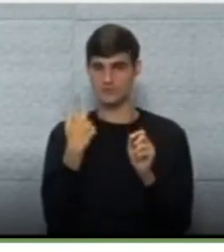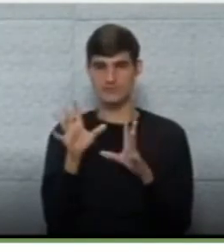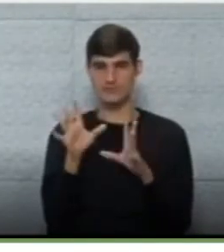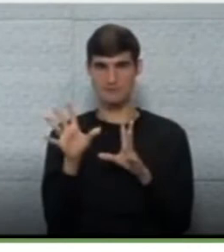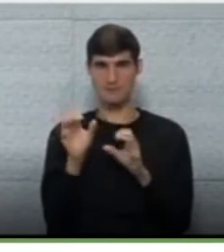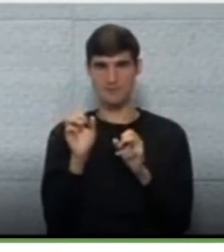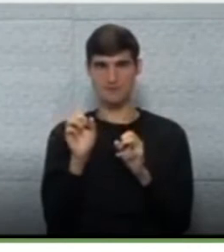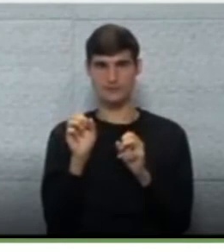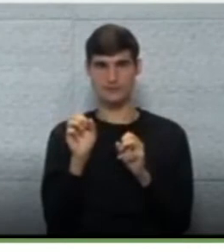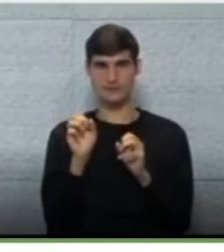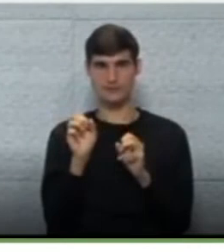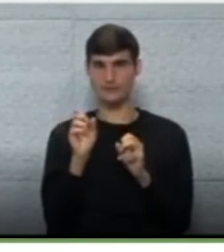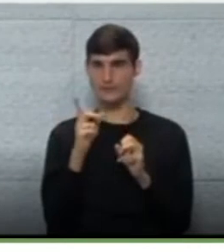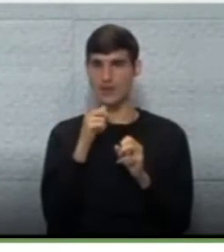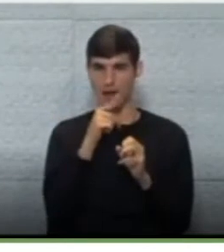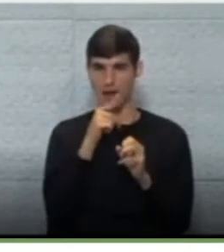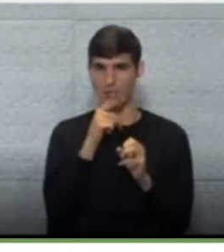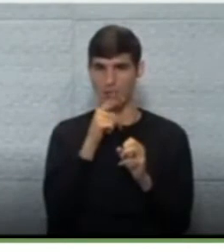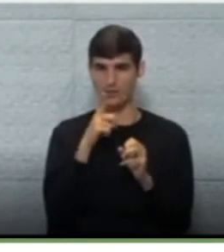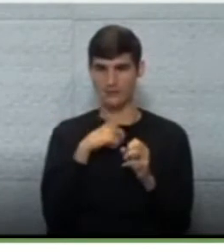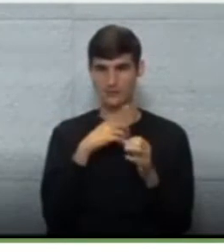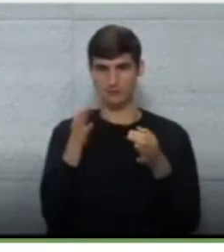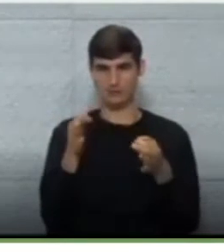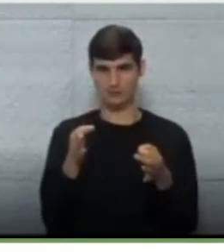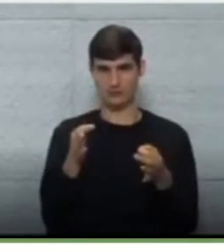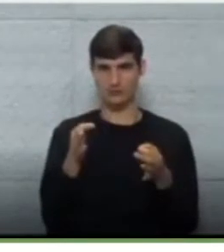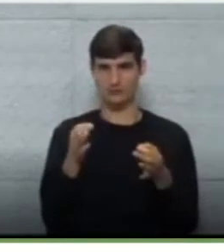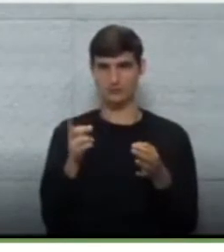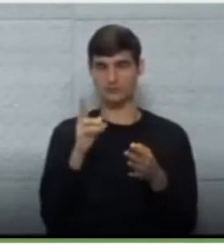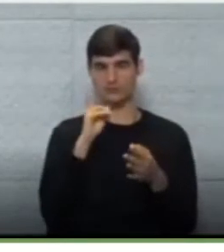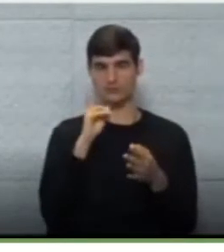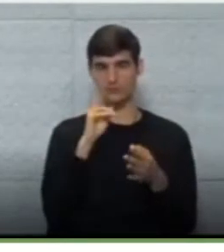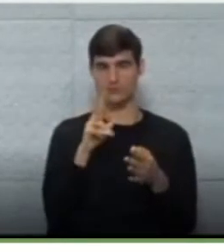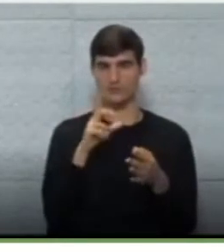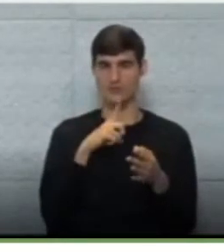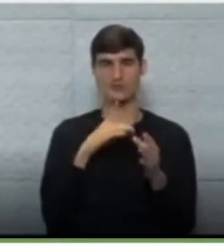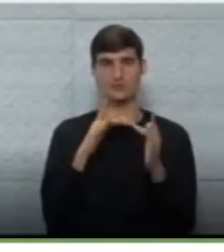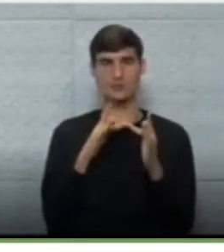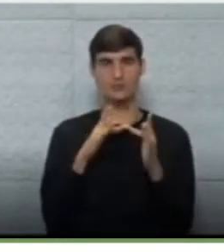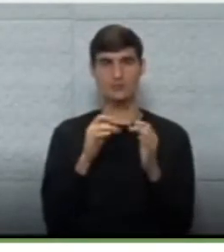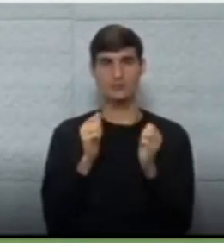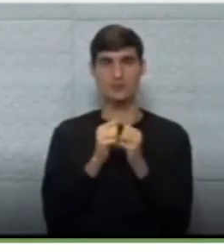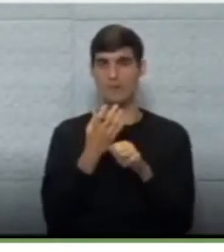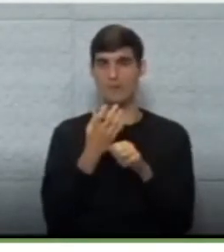pegamos a água oxigenada e colocamos em contato